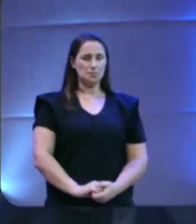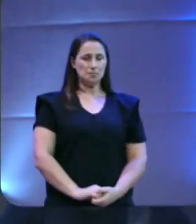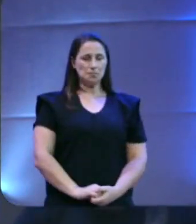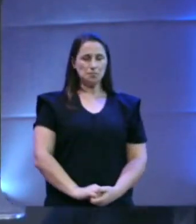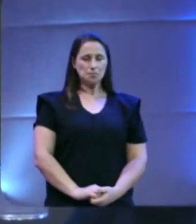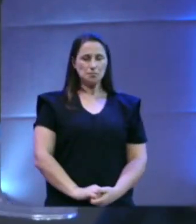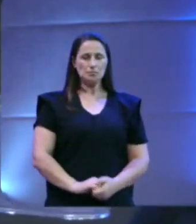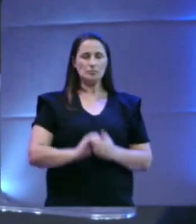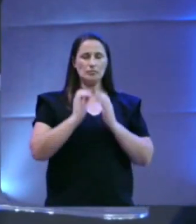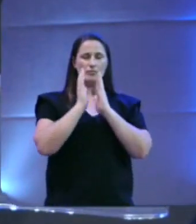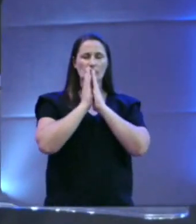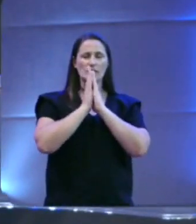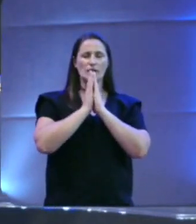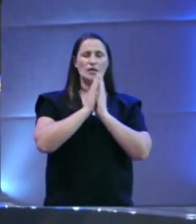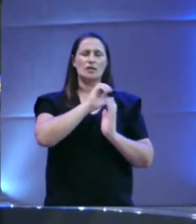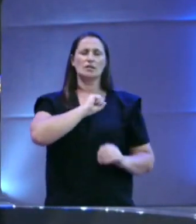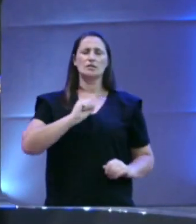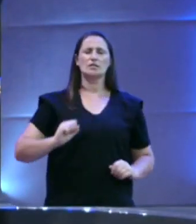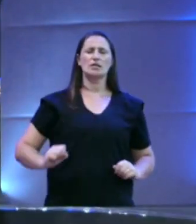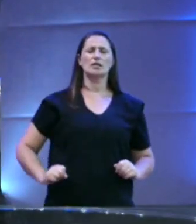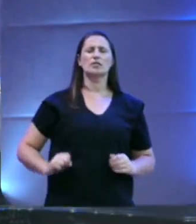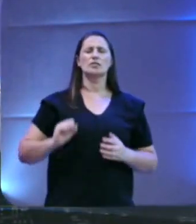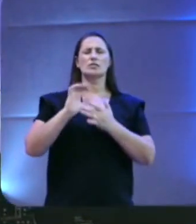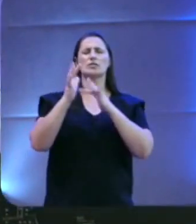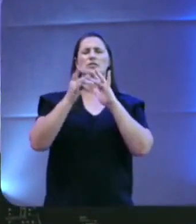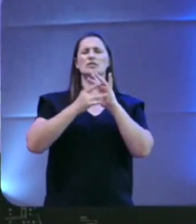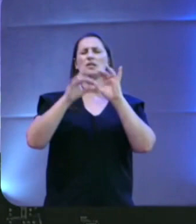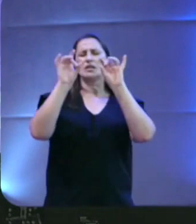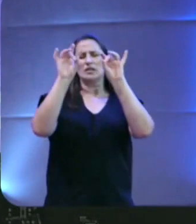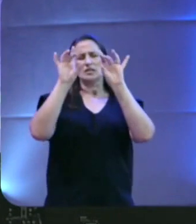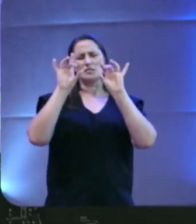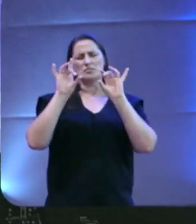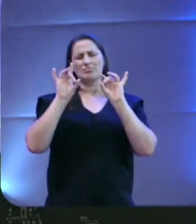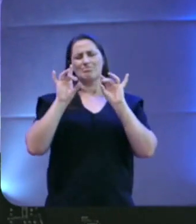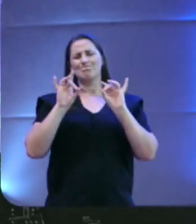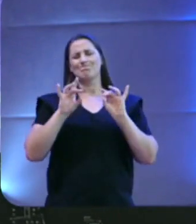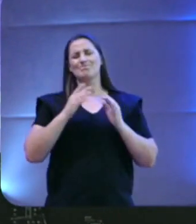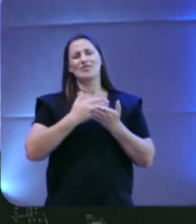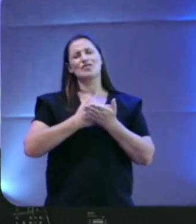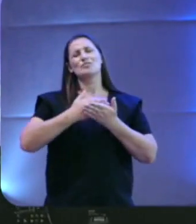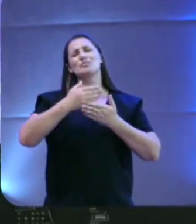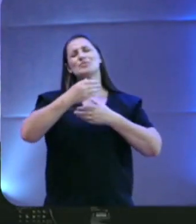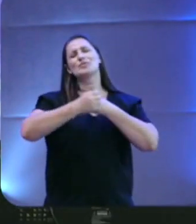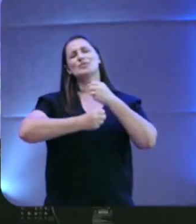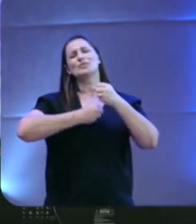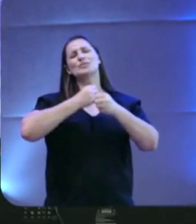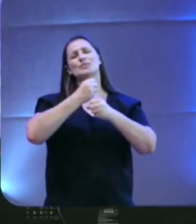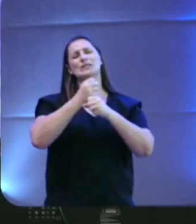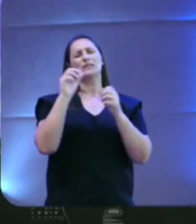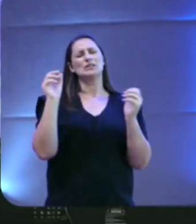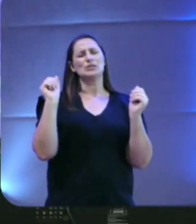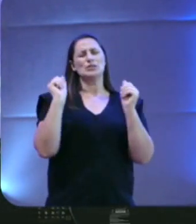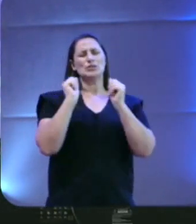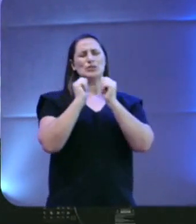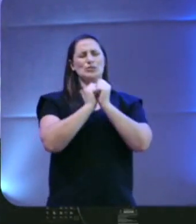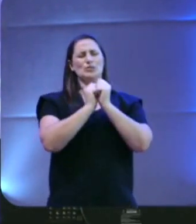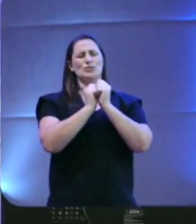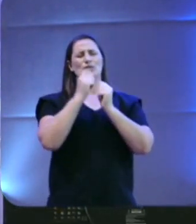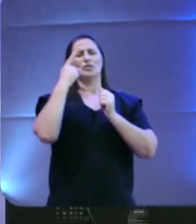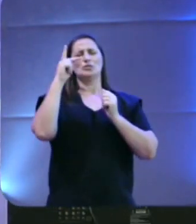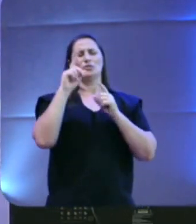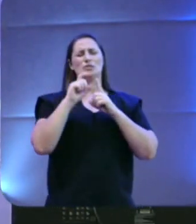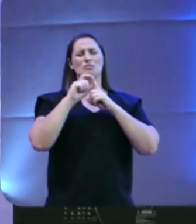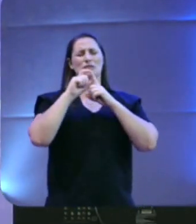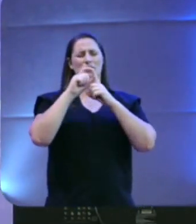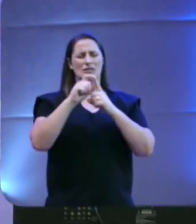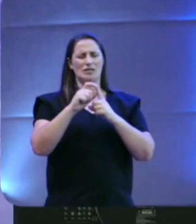Senhor Jesus, que especial é começamos o nosso ano na sua palavra. E que especial, meu Deus, é